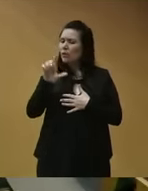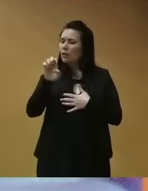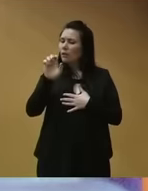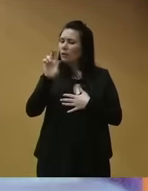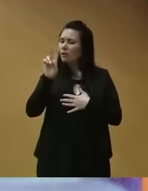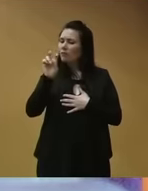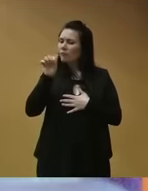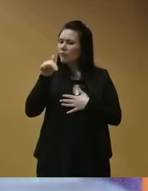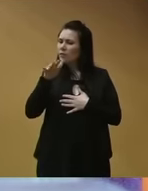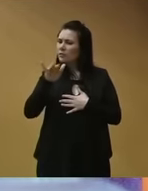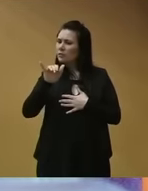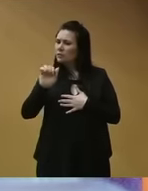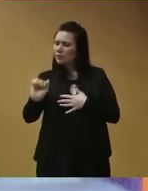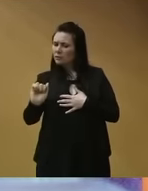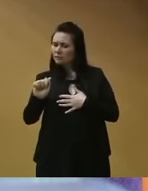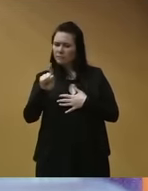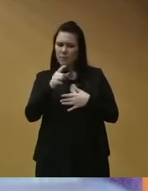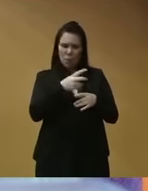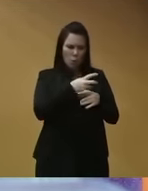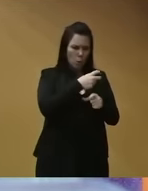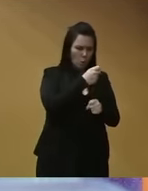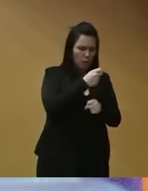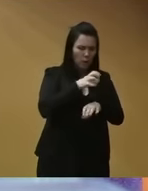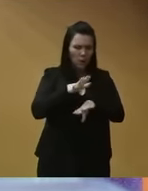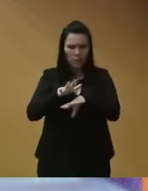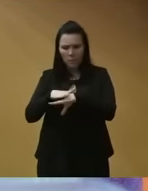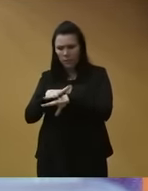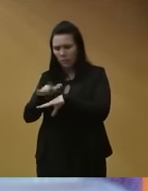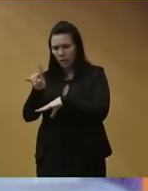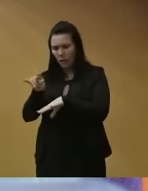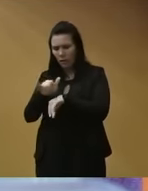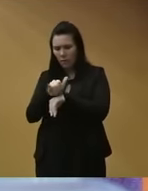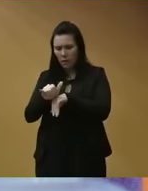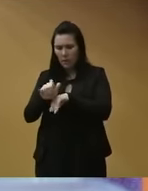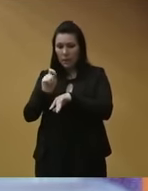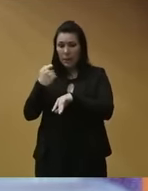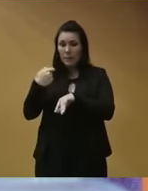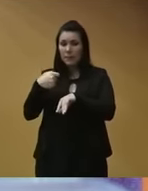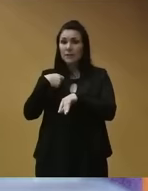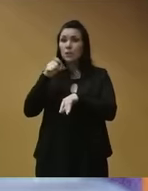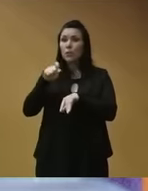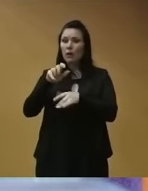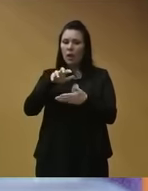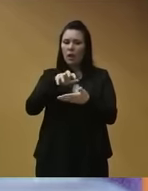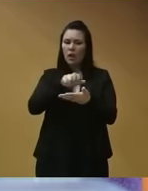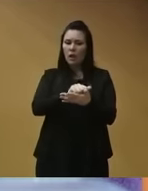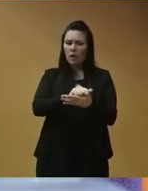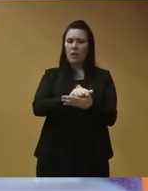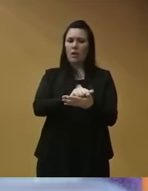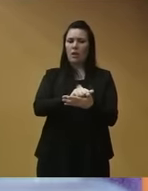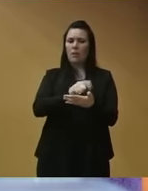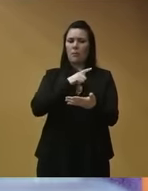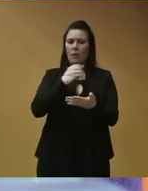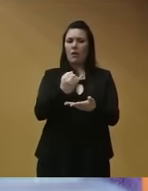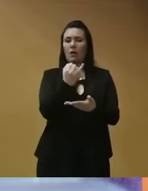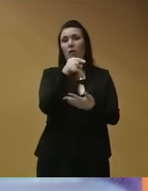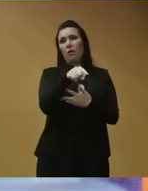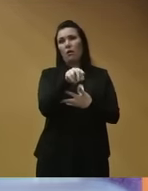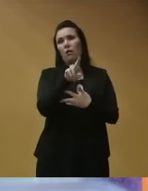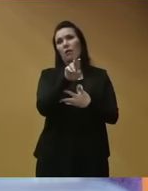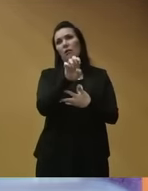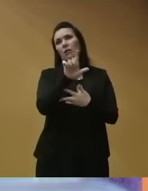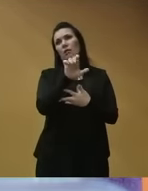computação, matemáticas, são ferramentas, precisam de uma aplicação para se tornarem relevantes. Ninguém